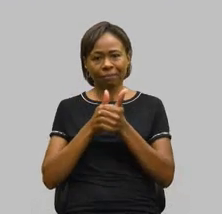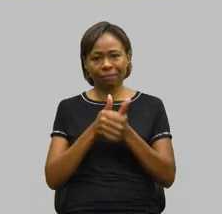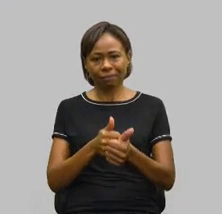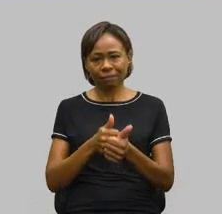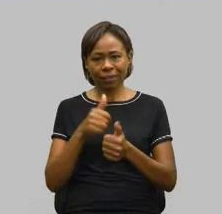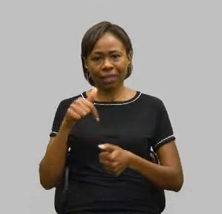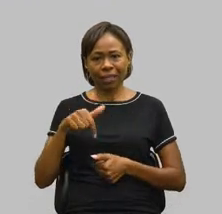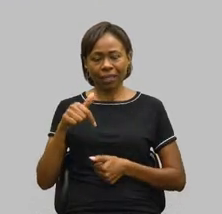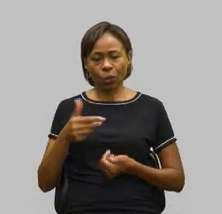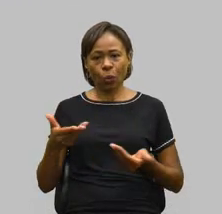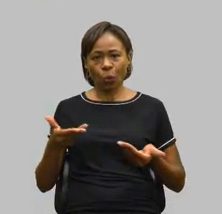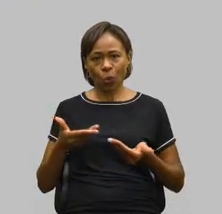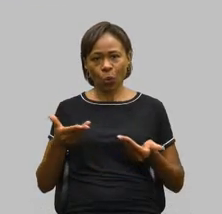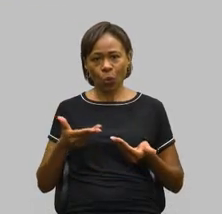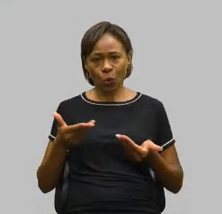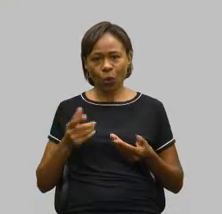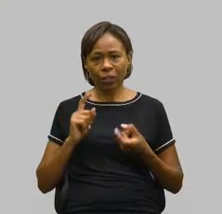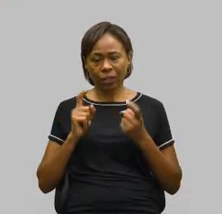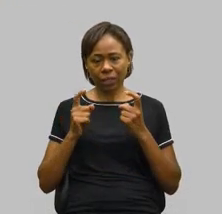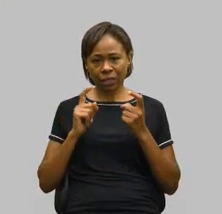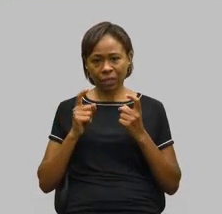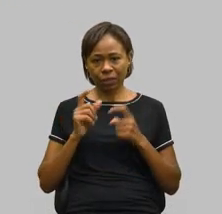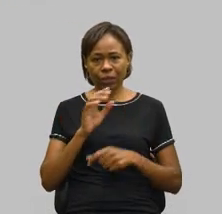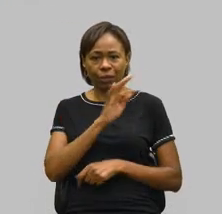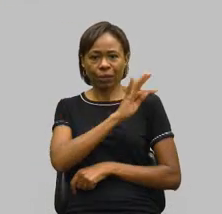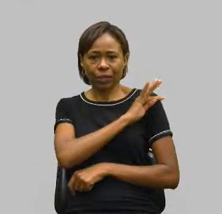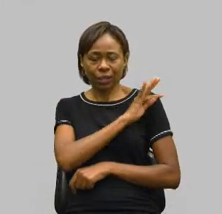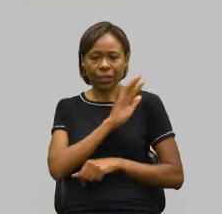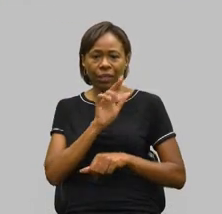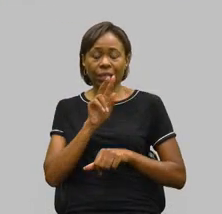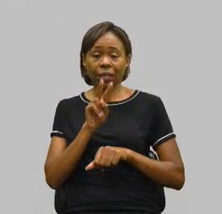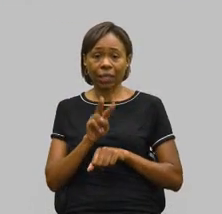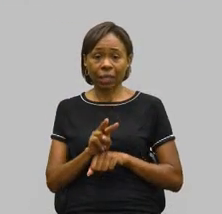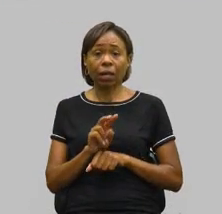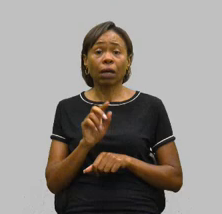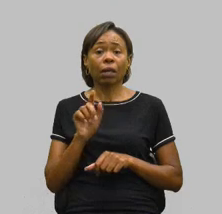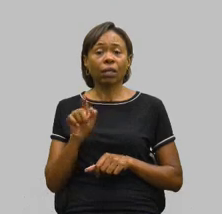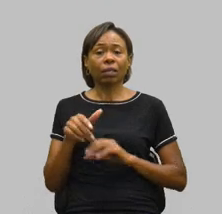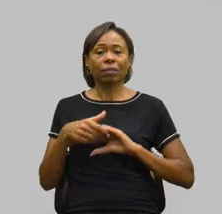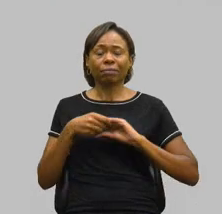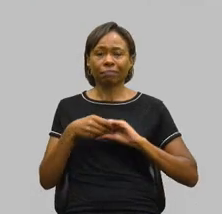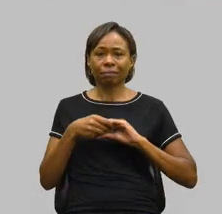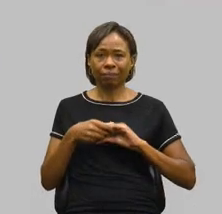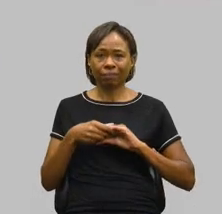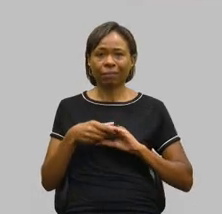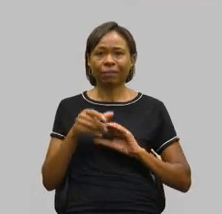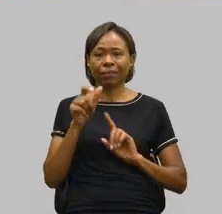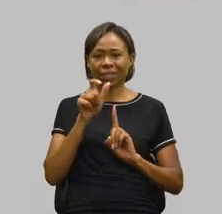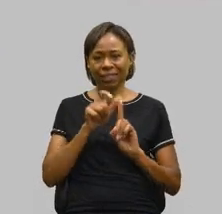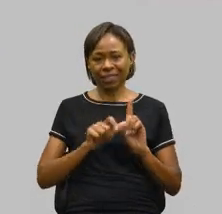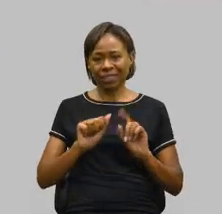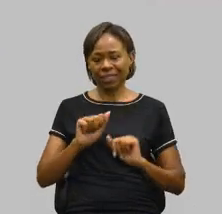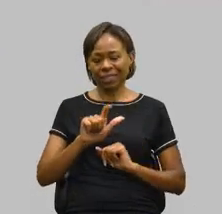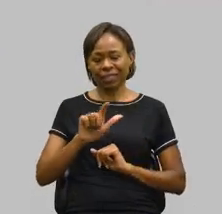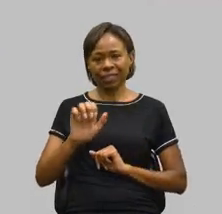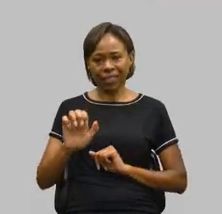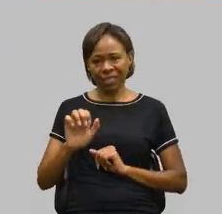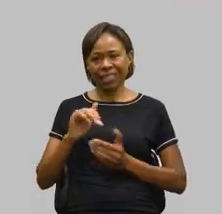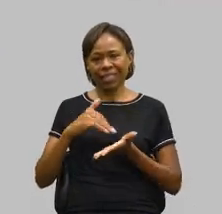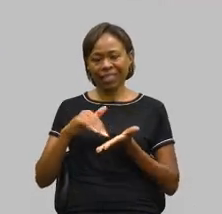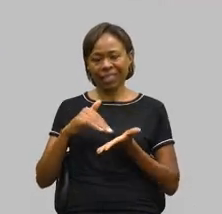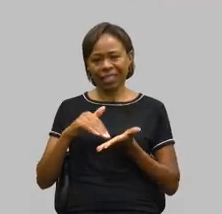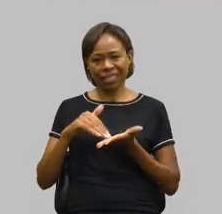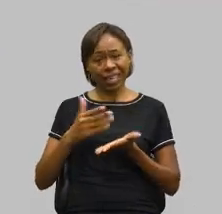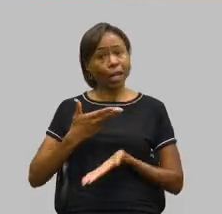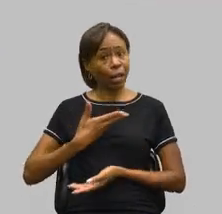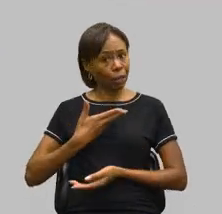fiscalização dentro da secretaria de Desenvolvimento Social comprimentar de uma forma muito carinhosa a nossa secretária de Desenvolvimento Social a le Portela colega e que